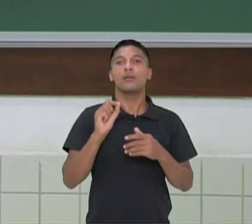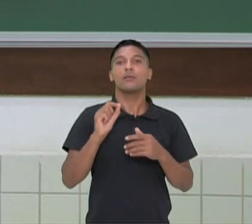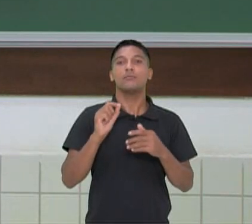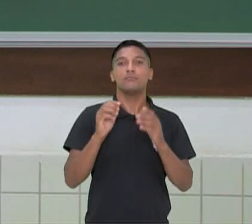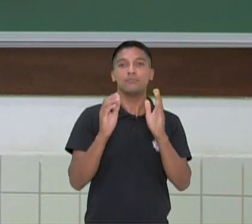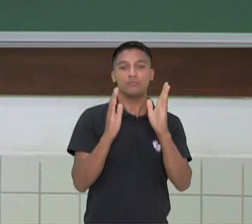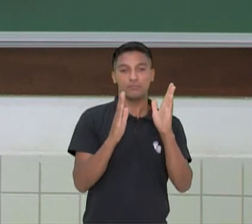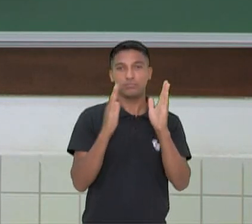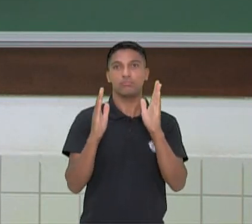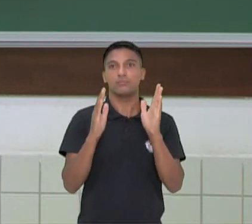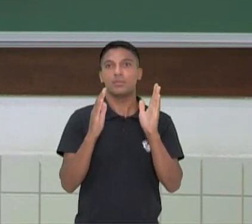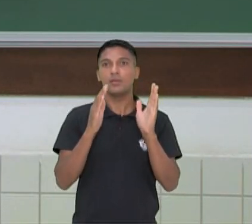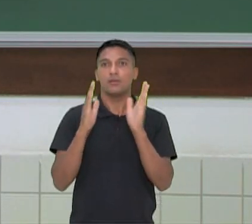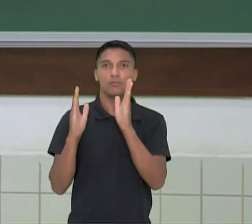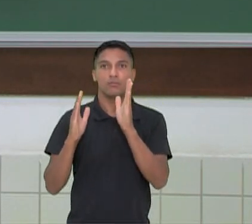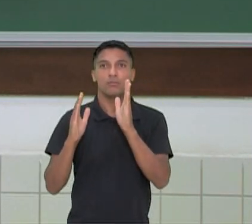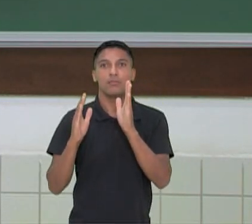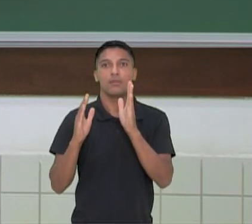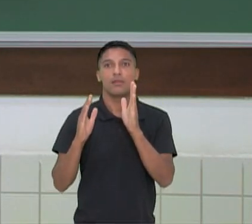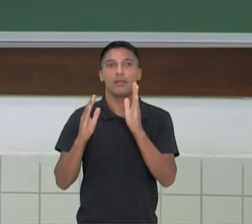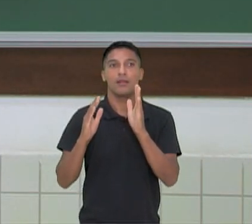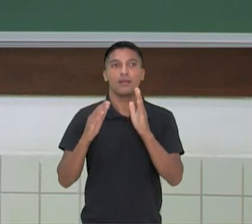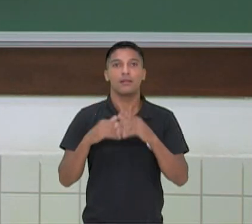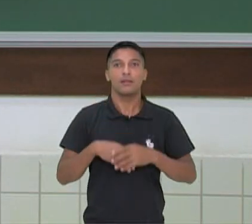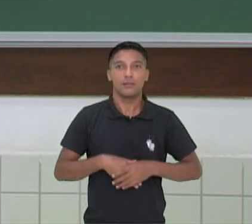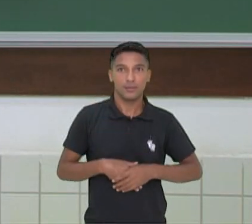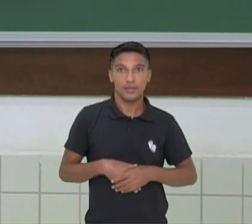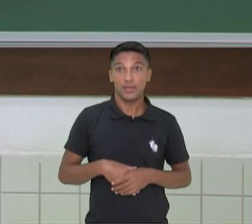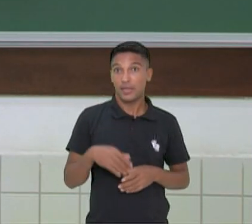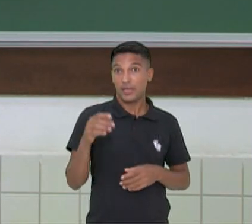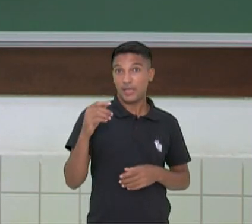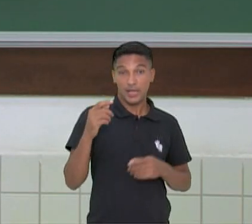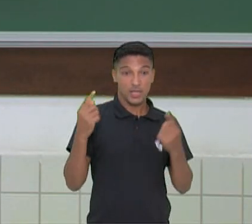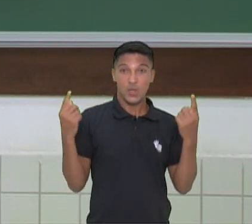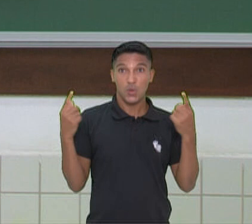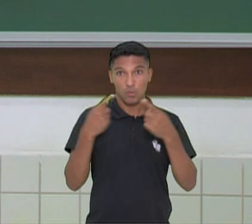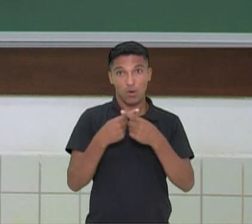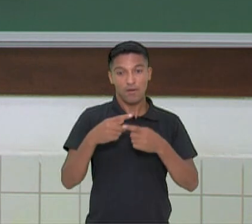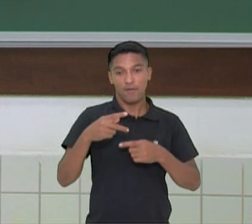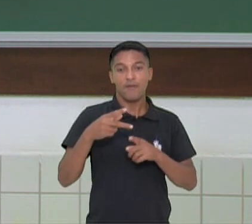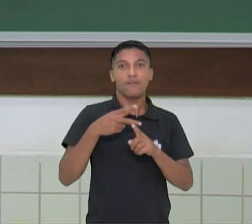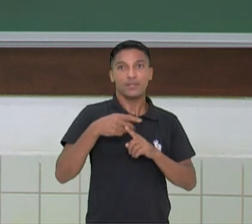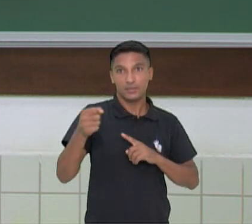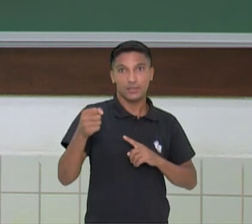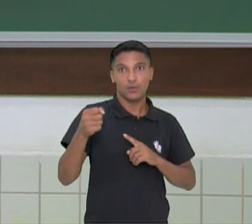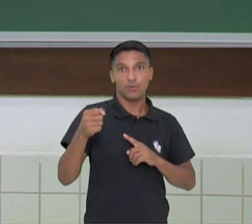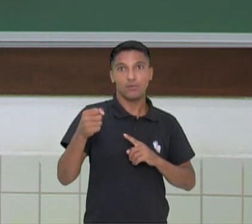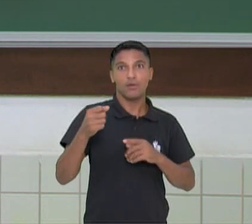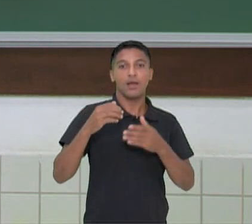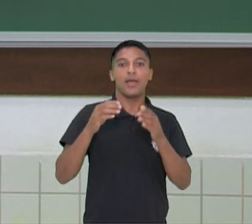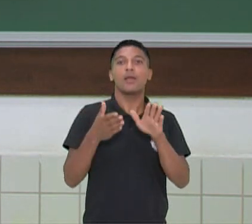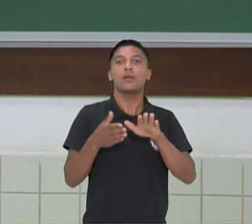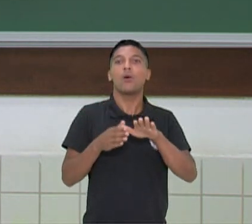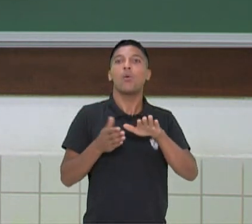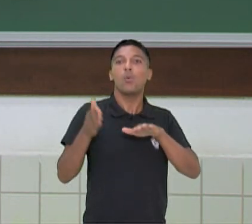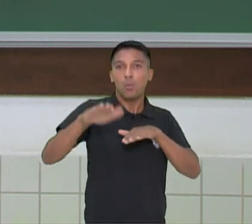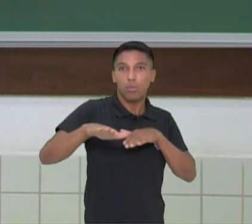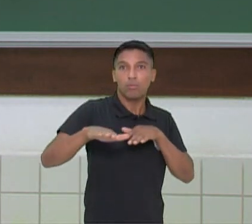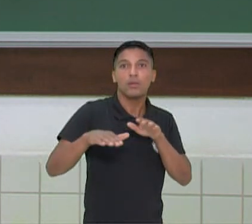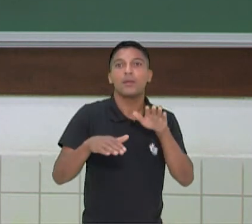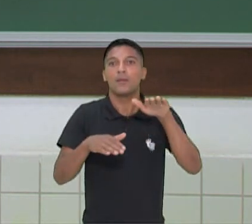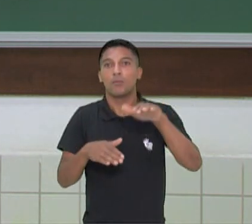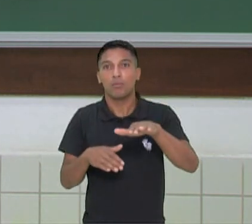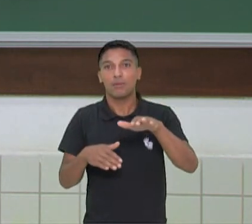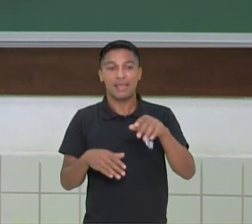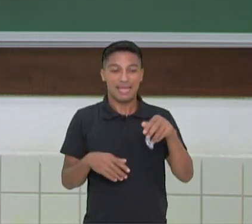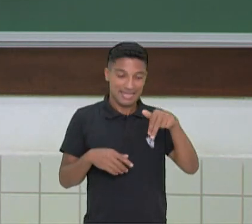é é uma luta é aquela luta eliminatória né quem venceu vai para faz seguinte o derrotado sai